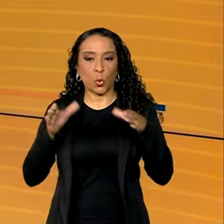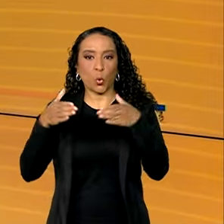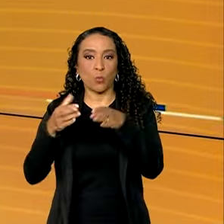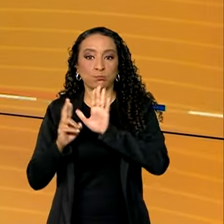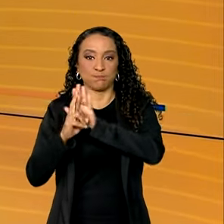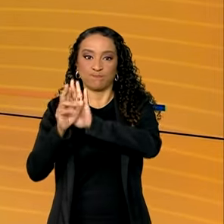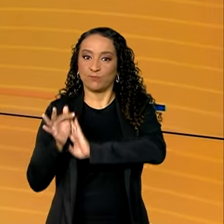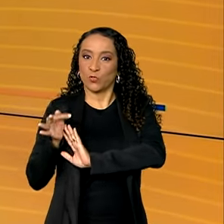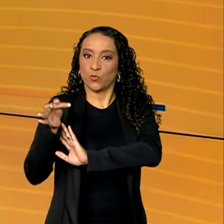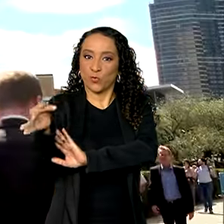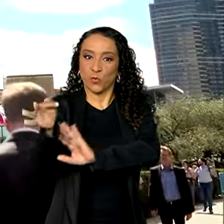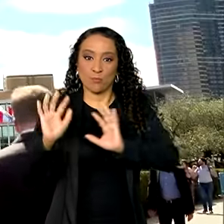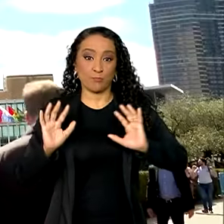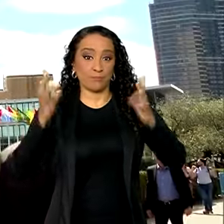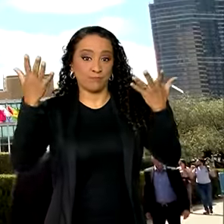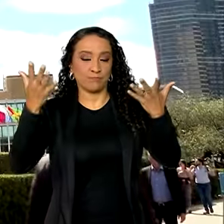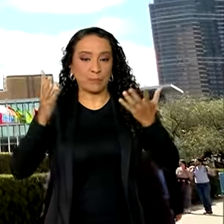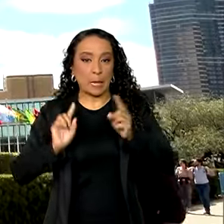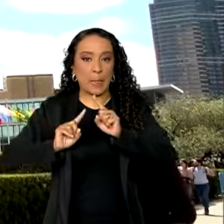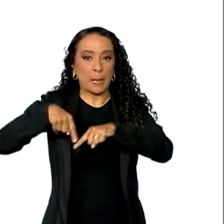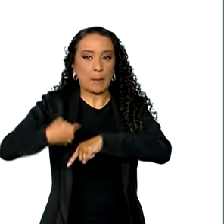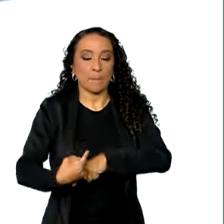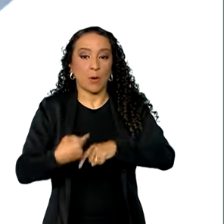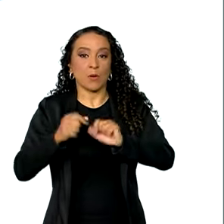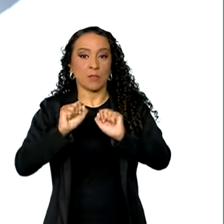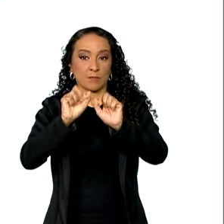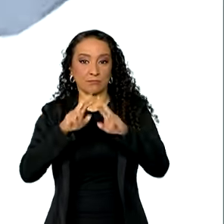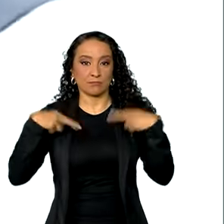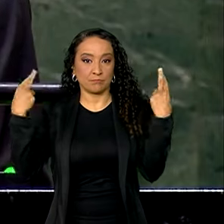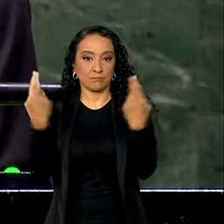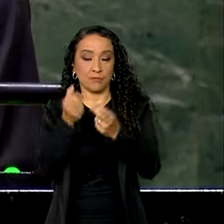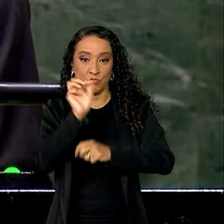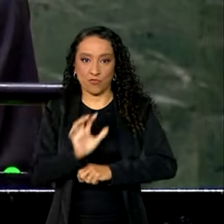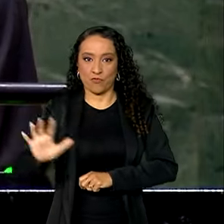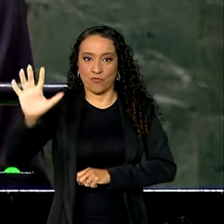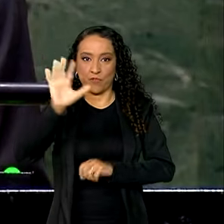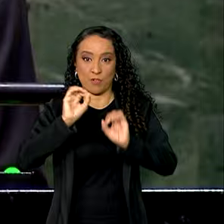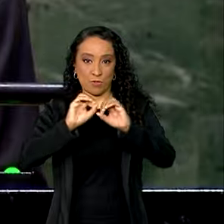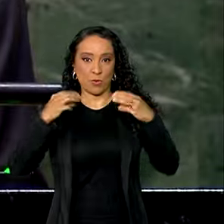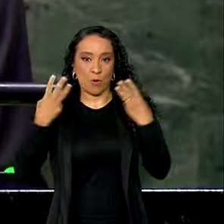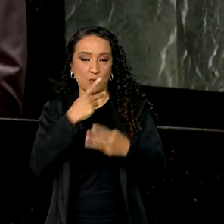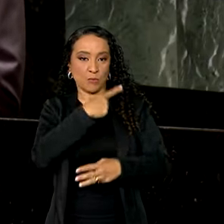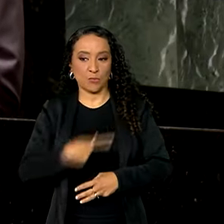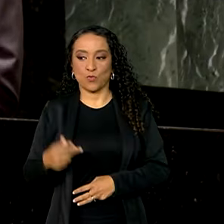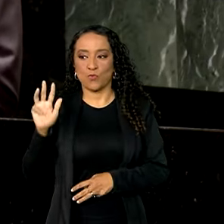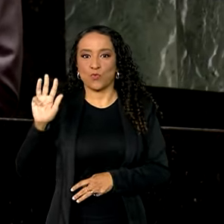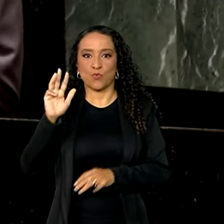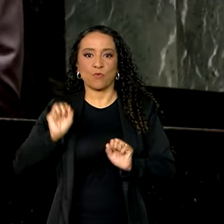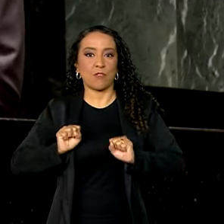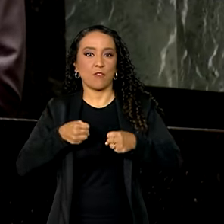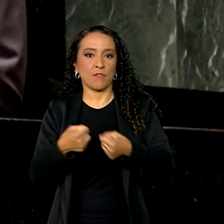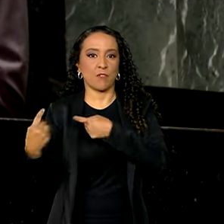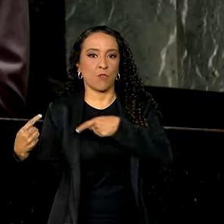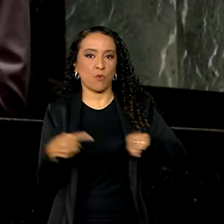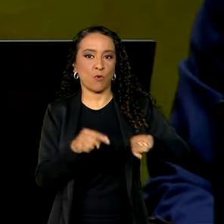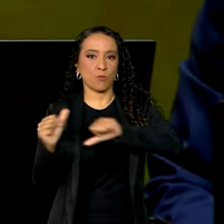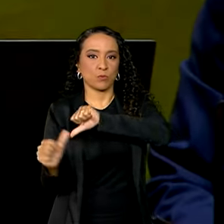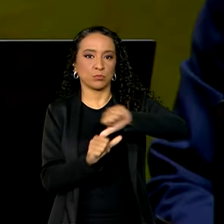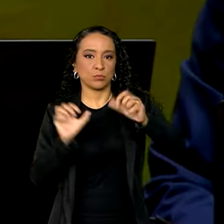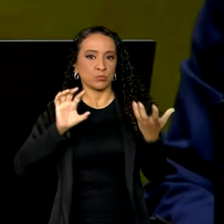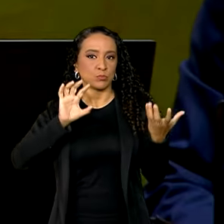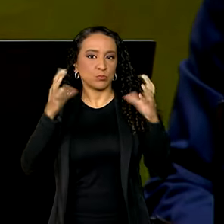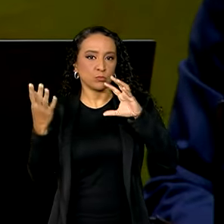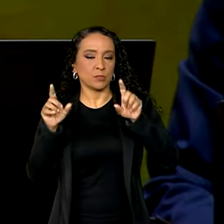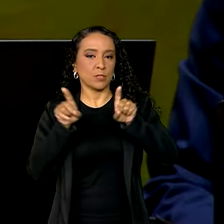Na Cúpula do Futuro, o evento que precede a Assembleia Geral da ONU, o presidente Lula defende combate às mudanças climáticas